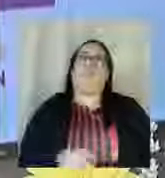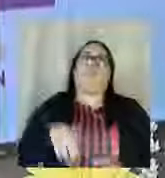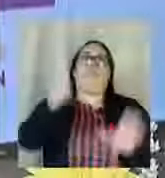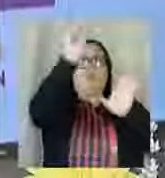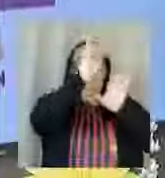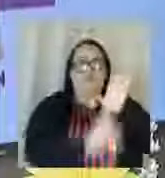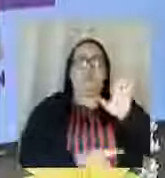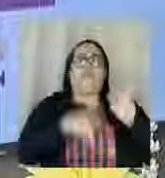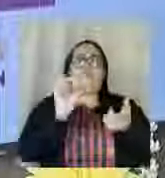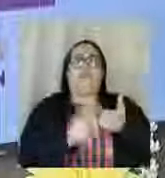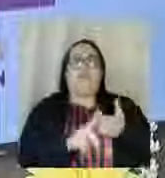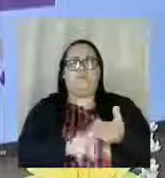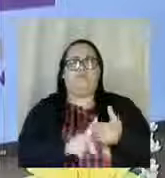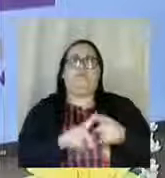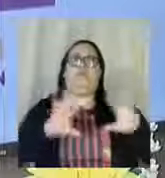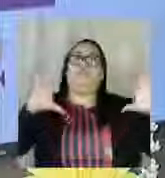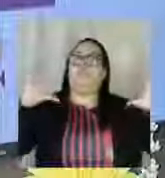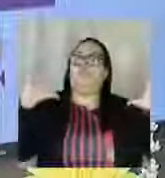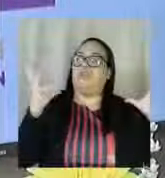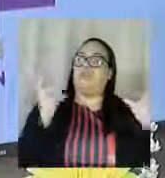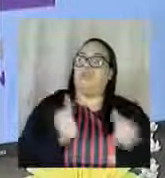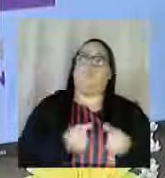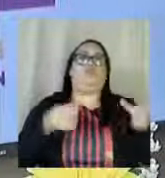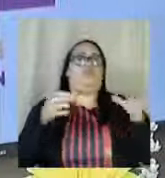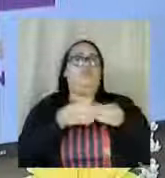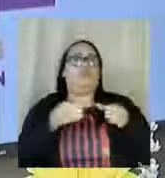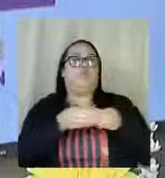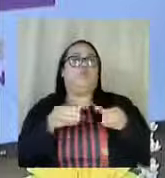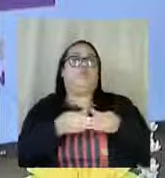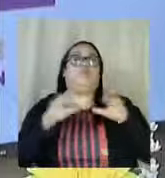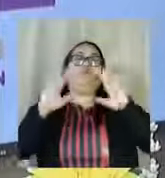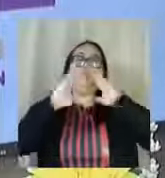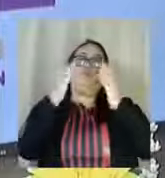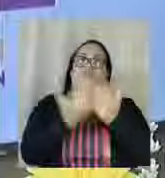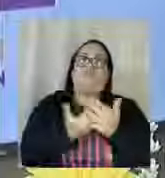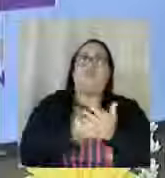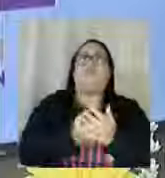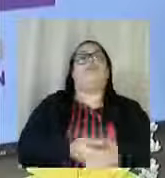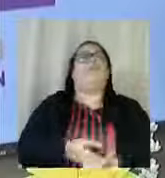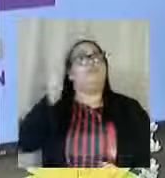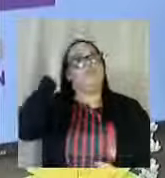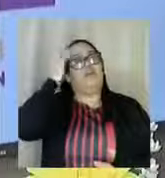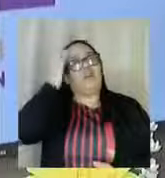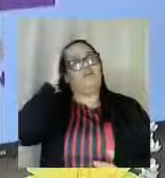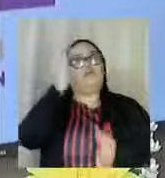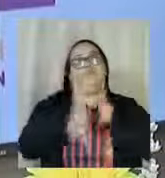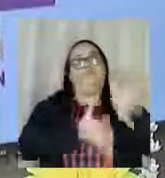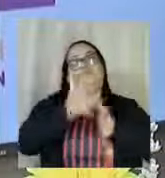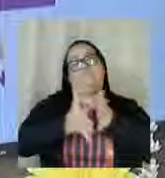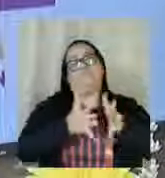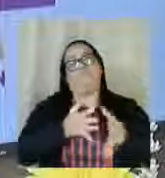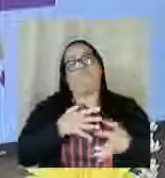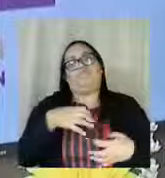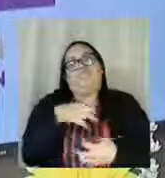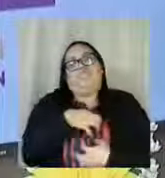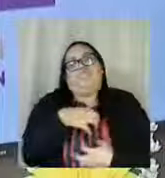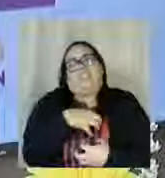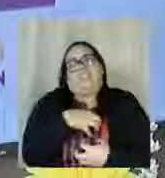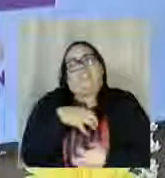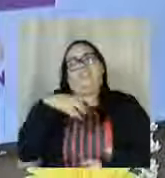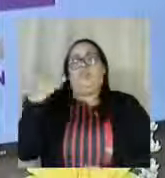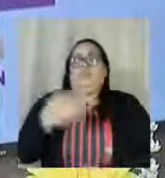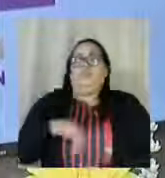de toda a comunidade escolar entender e saber Libras. Dói no coração que eu perguntei